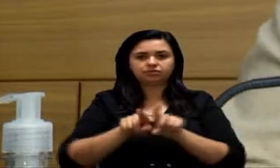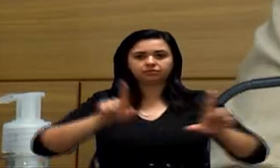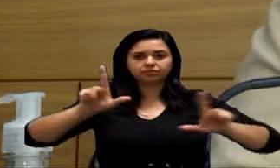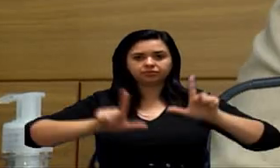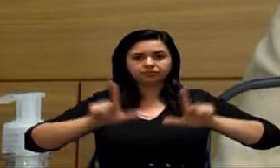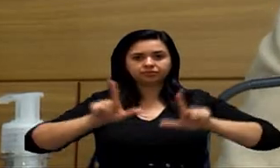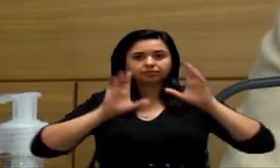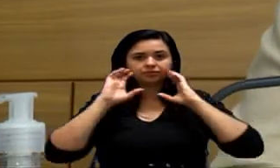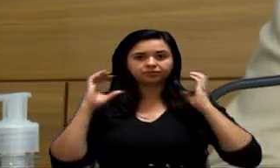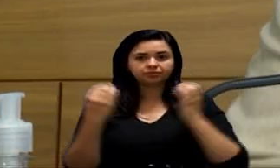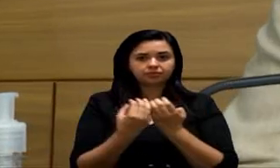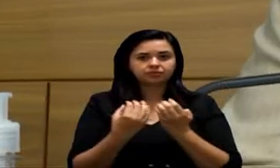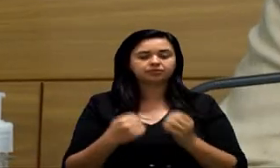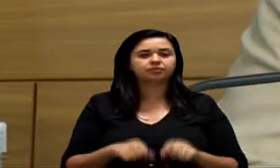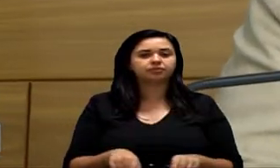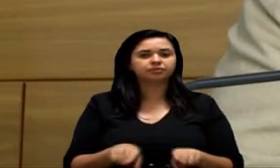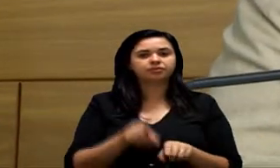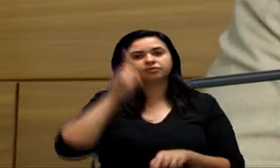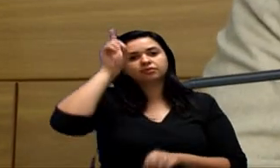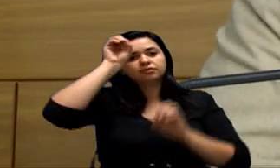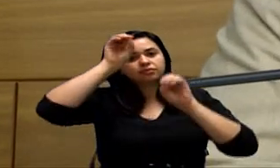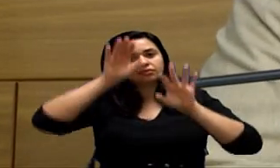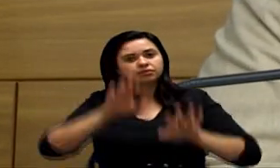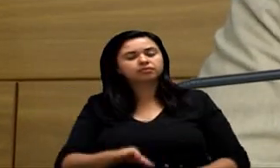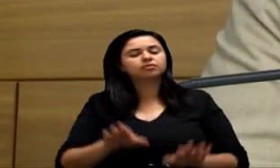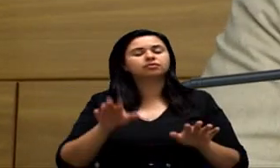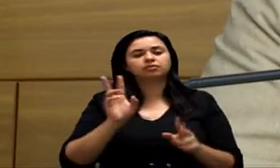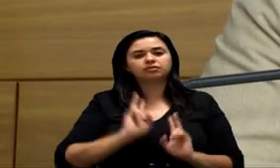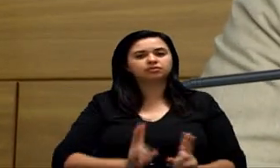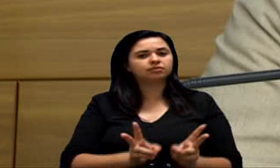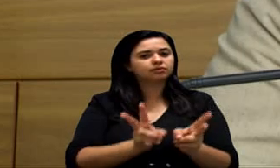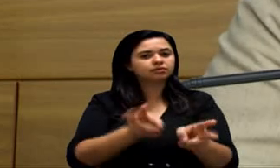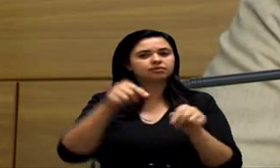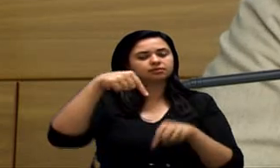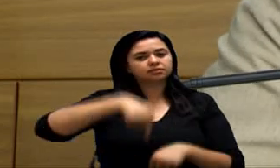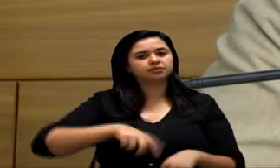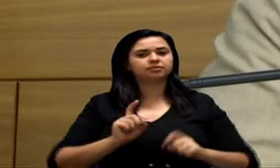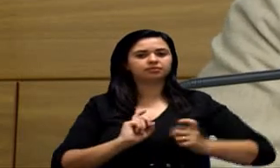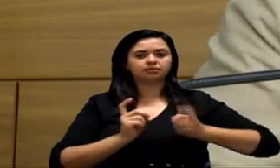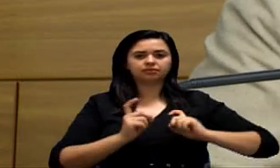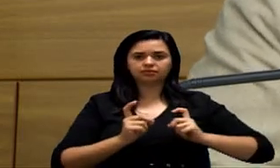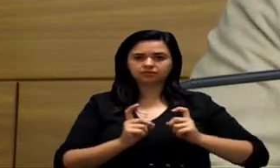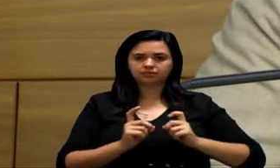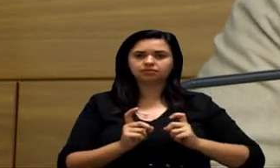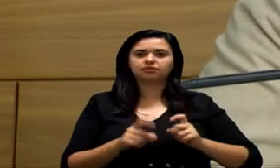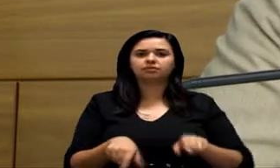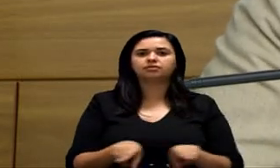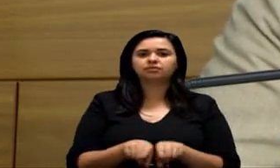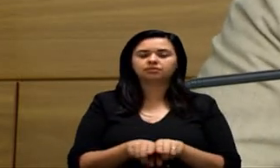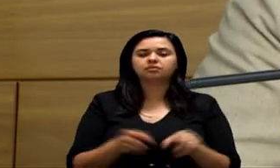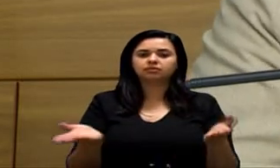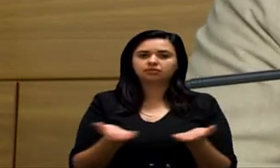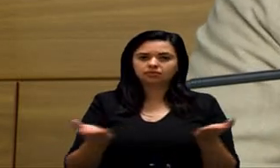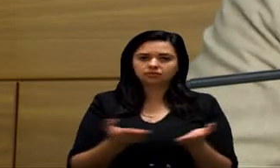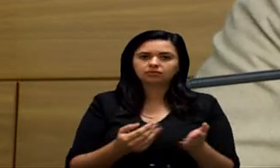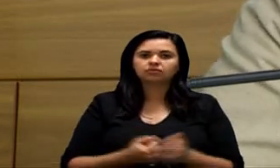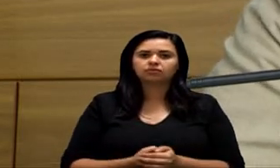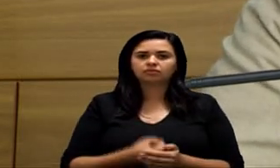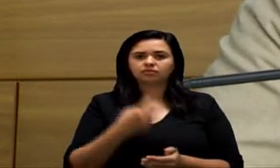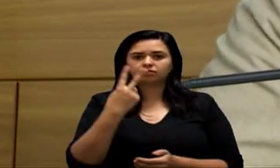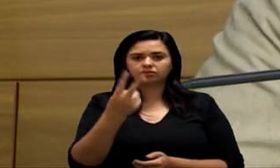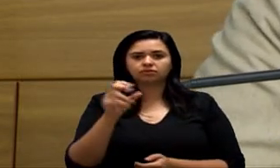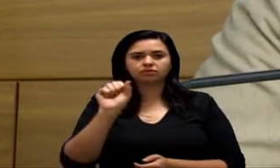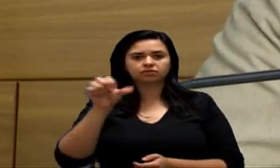Câmara. Que Deus abençoe, como sempre abençoou, as nossas sessões e essa 29ª sessão ordinária